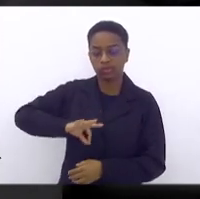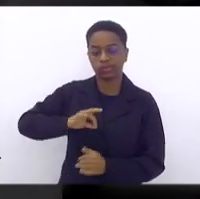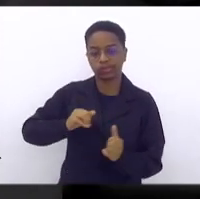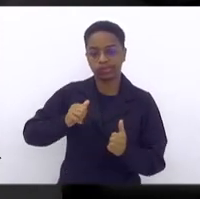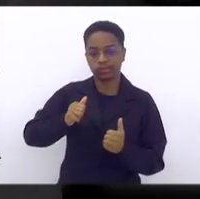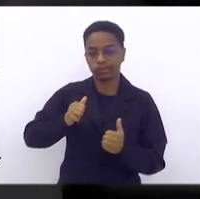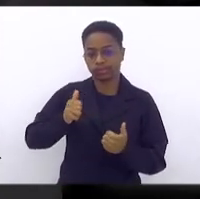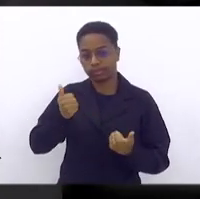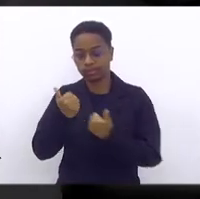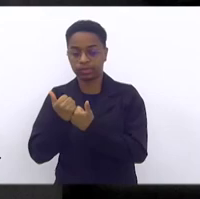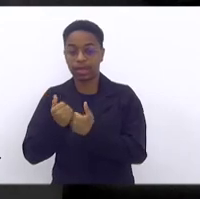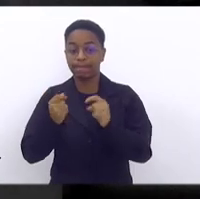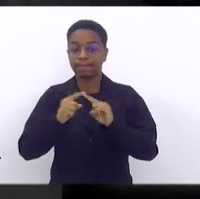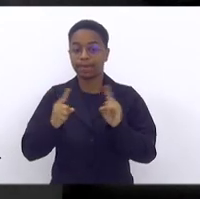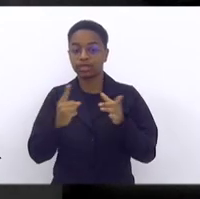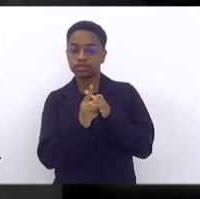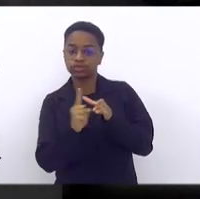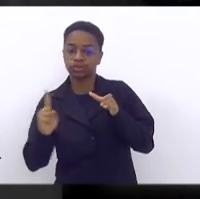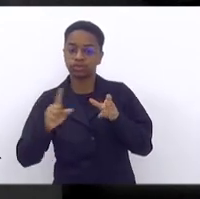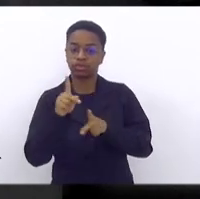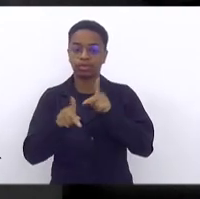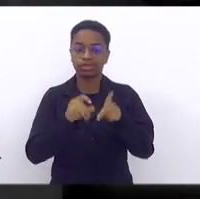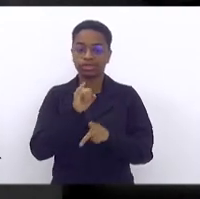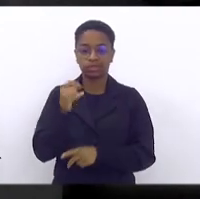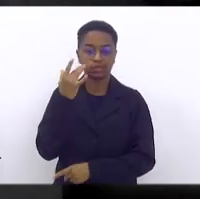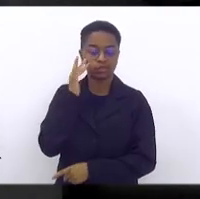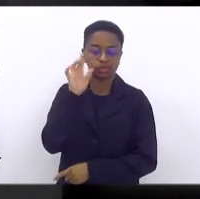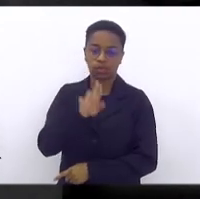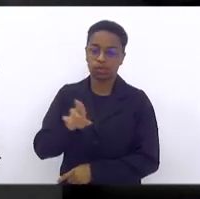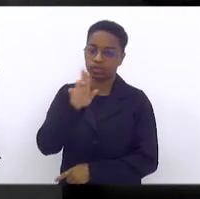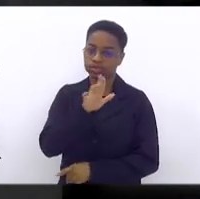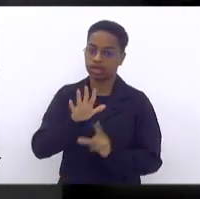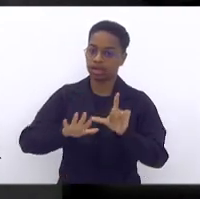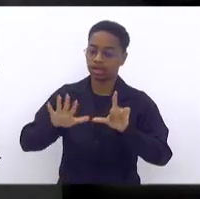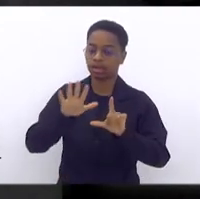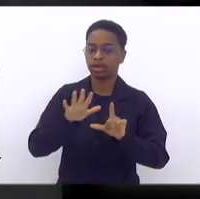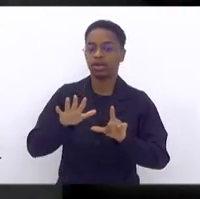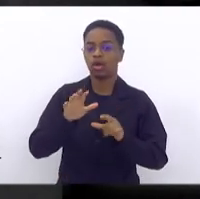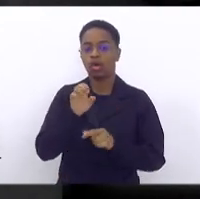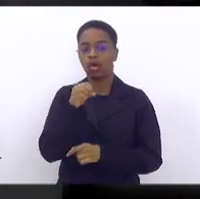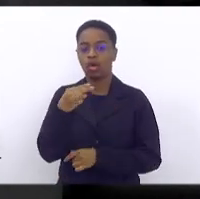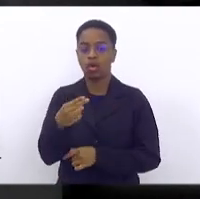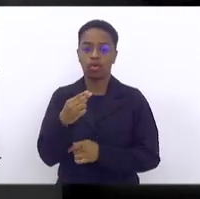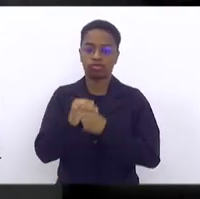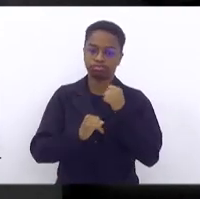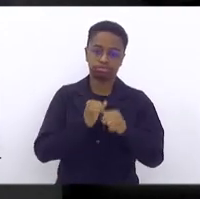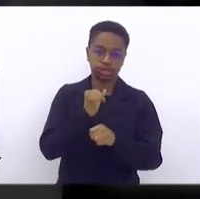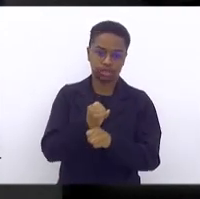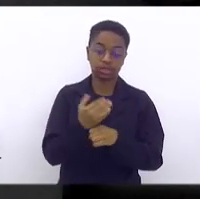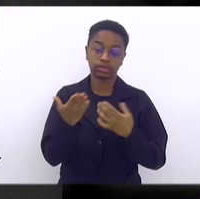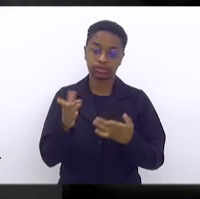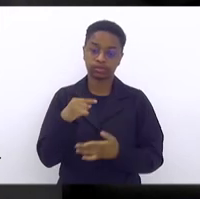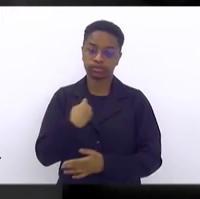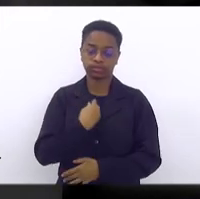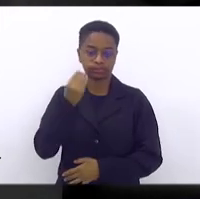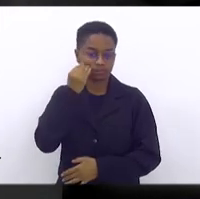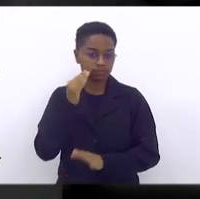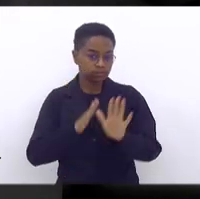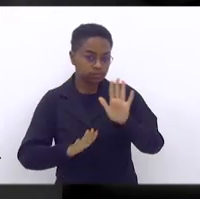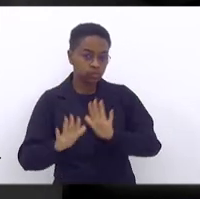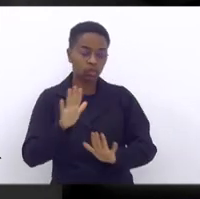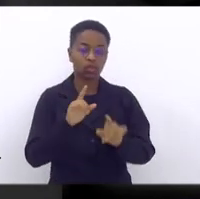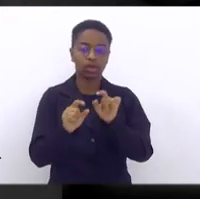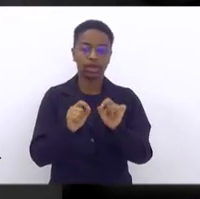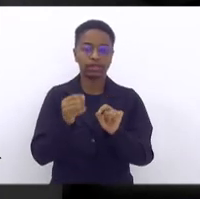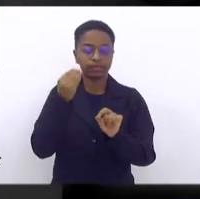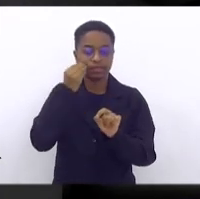parcela da população que não sabe utilizar os meios digitais, né, dispositivos informáticos. Então, a gente teve esse cuidado inicial também em